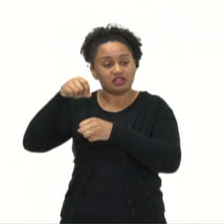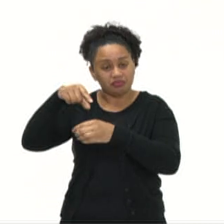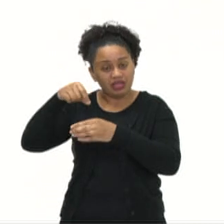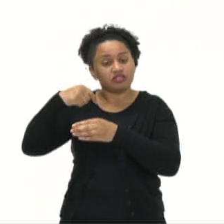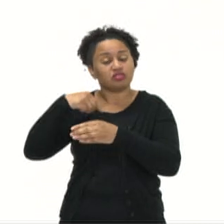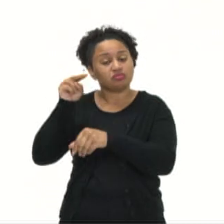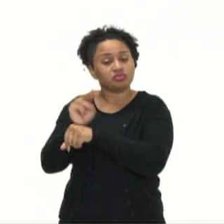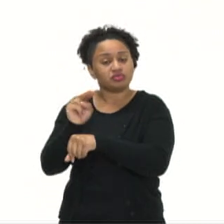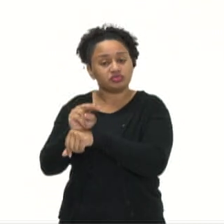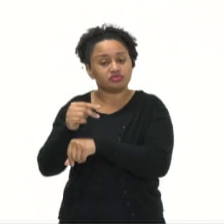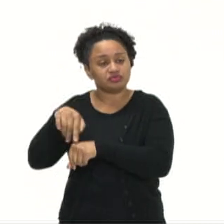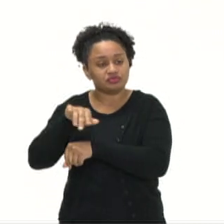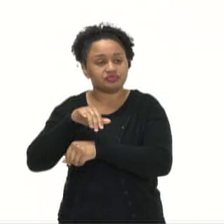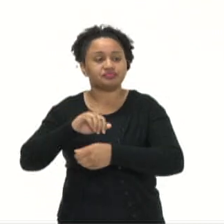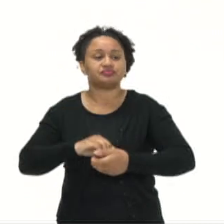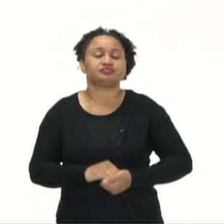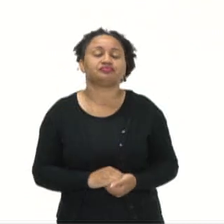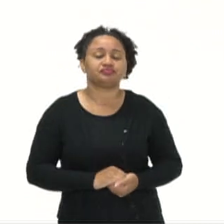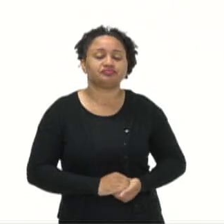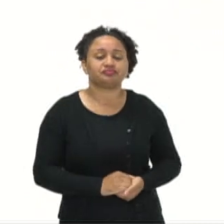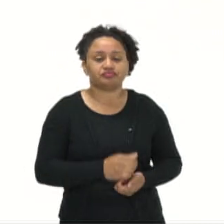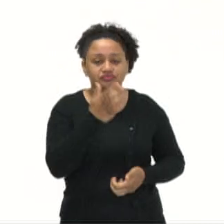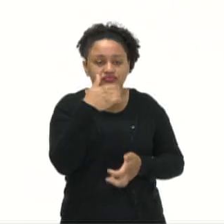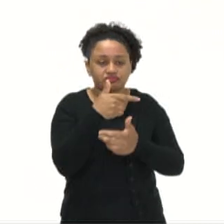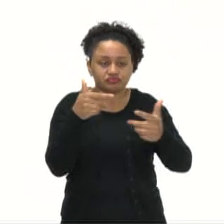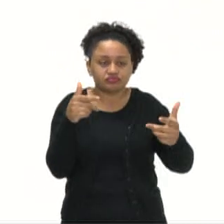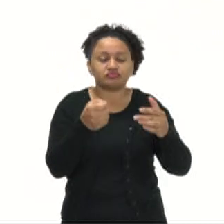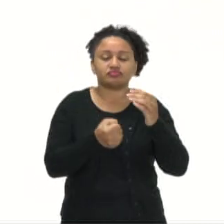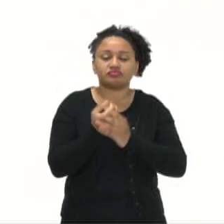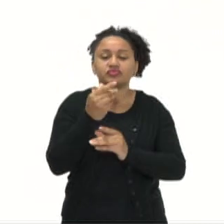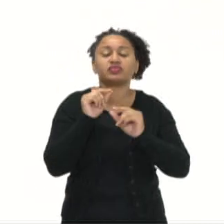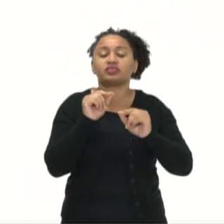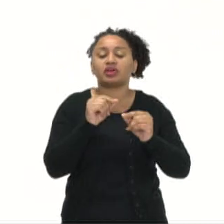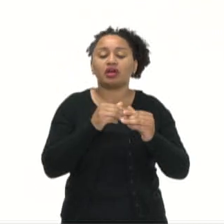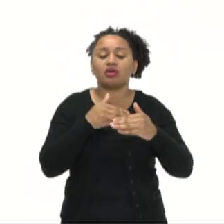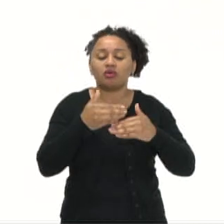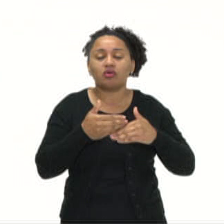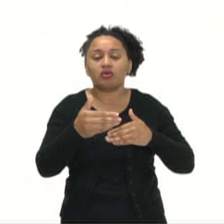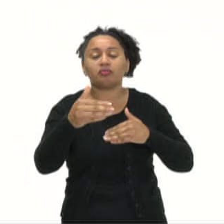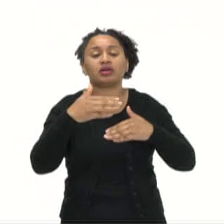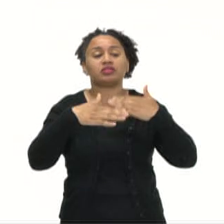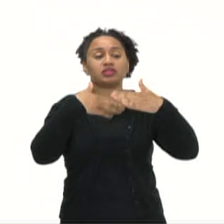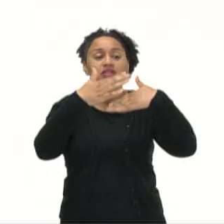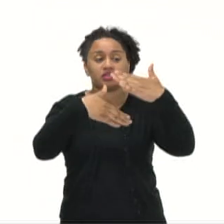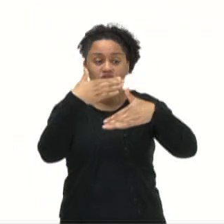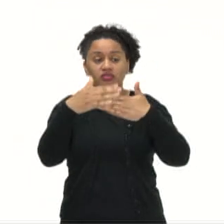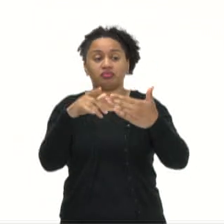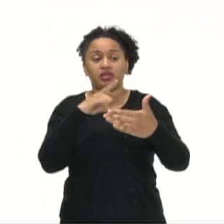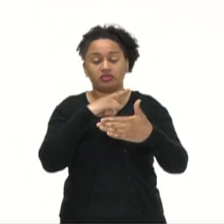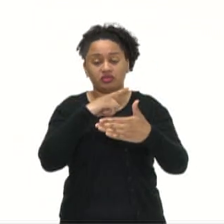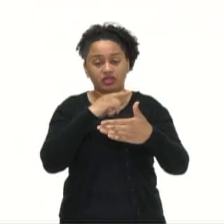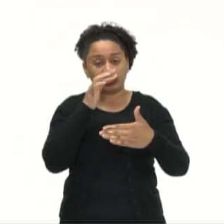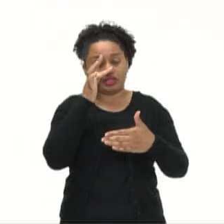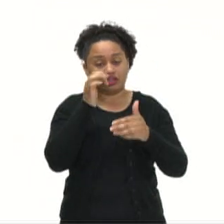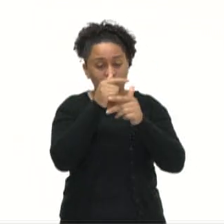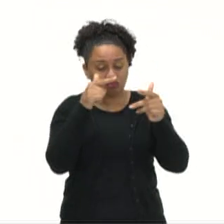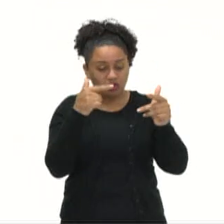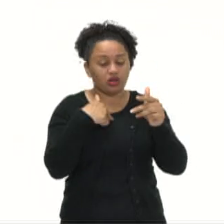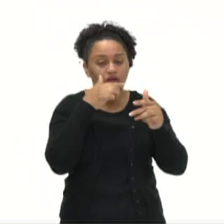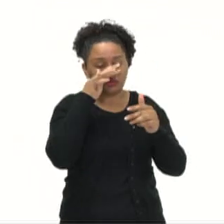fruto. Os frutos são formados a partir do desenvolvimento do ovário das